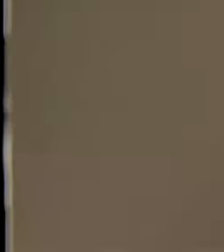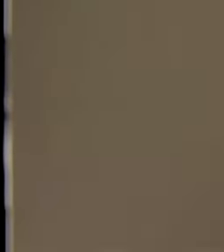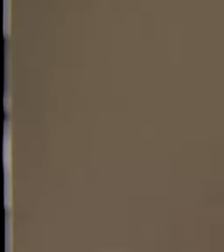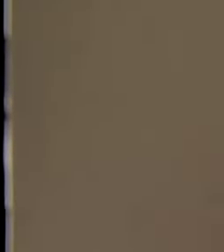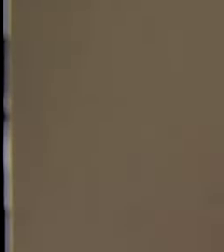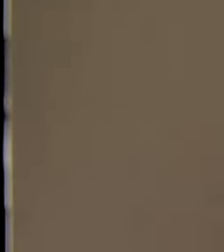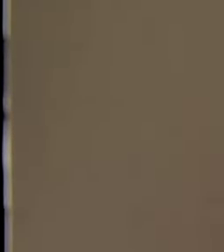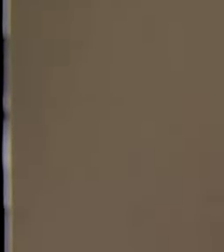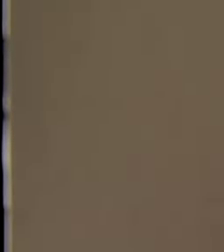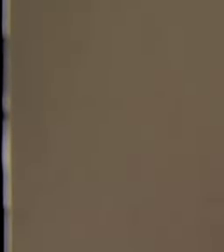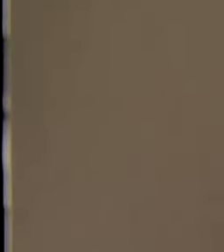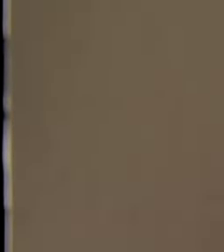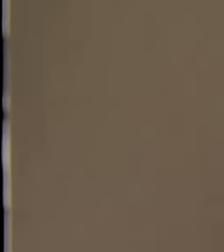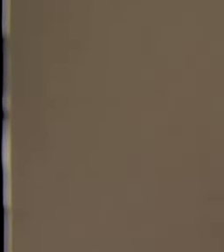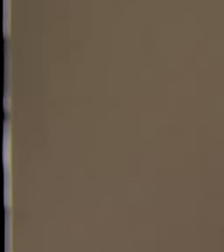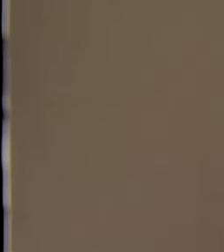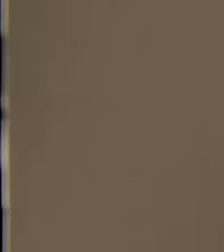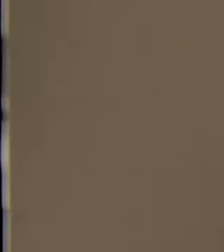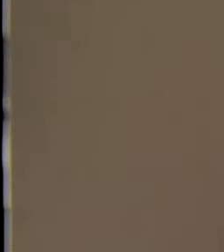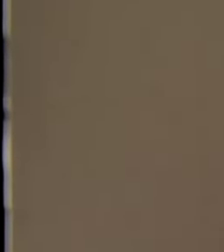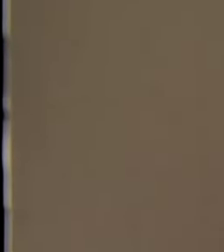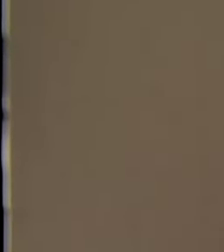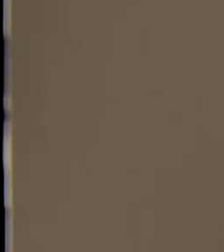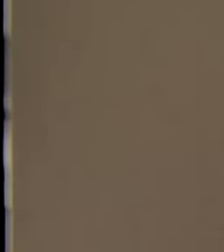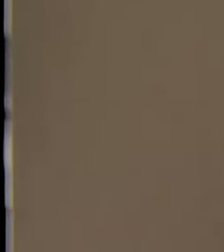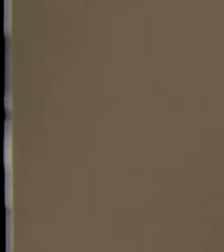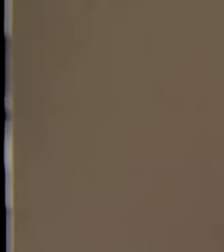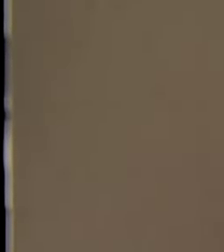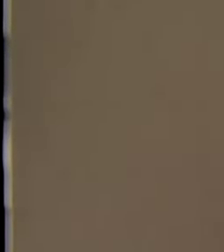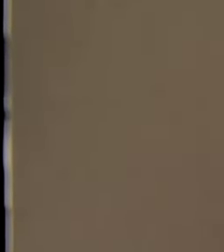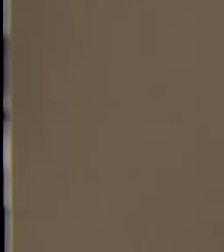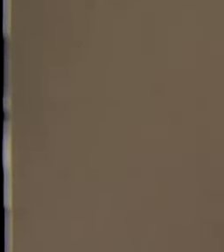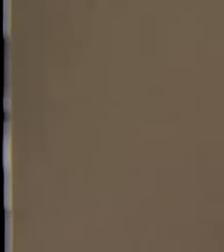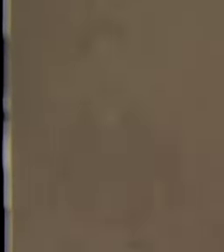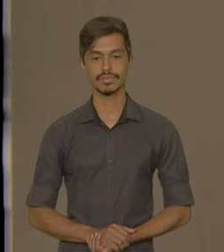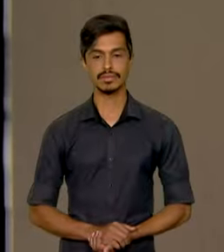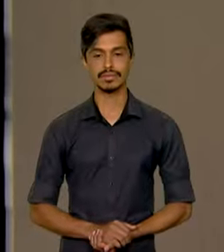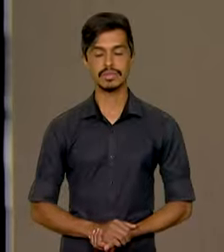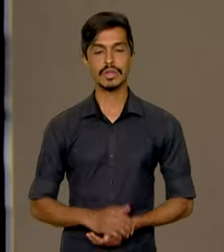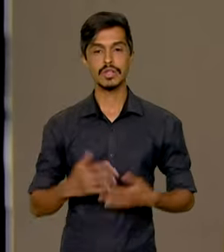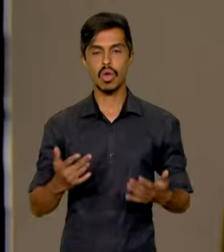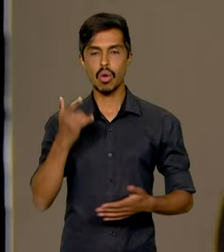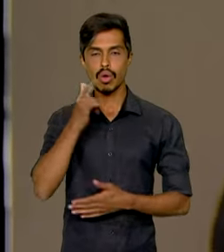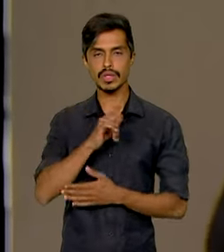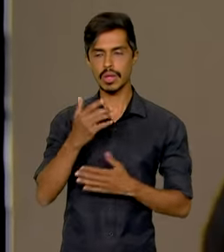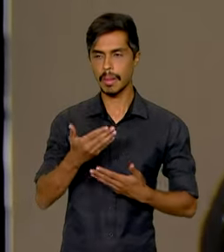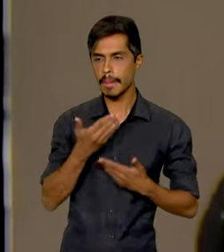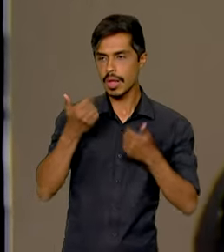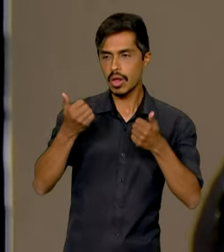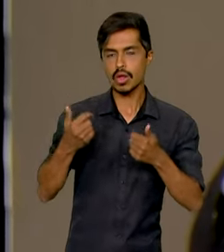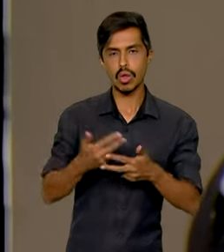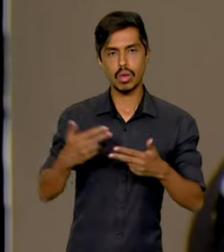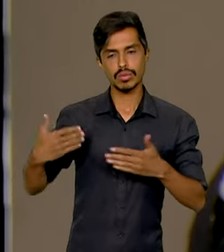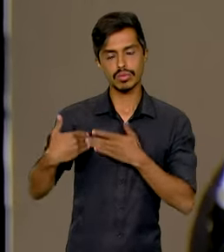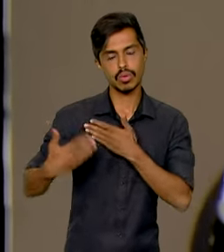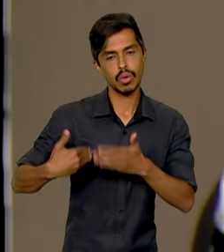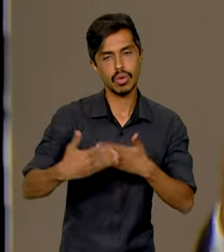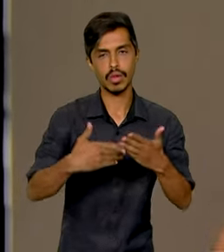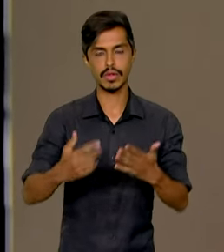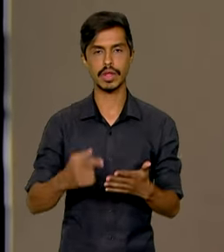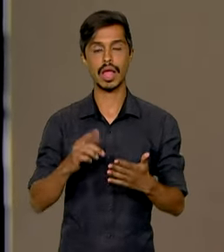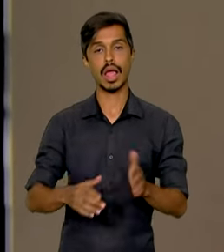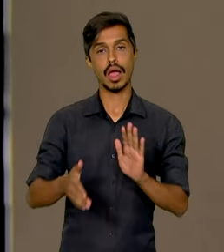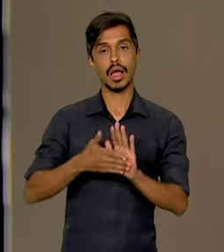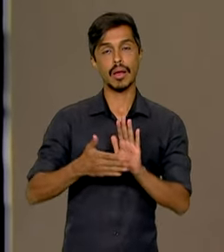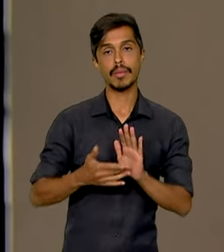conseguiu vitórias importantes e, de fato, aumentou o custo da desinformação no país. A propósito, uma das primeiras ações que